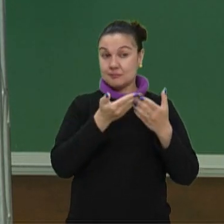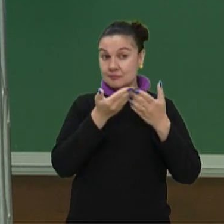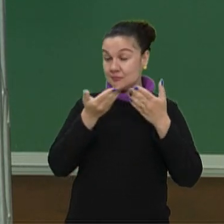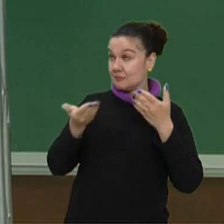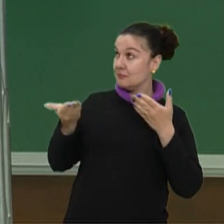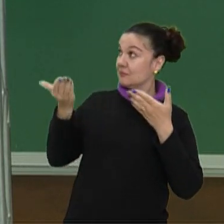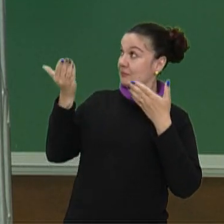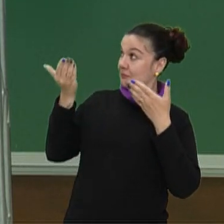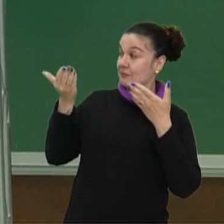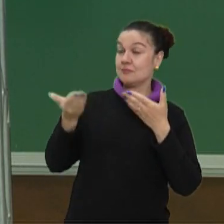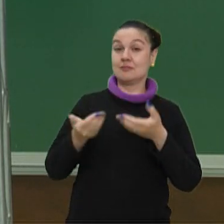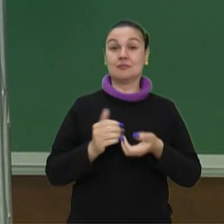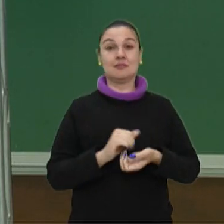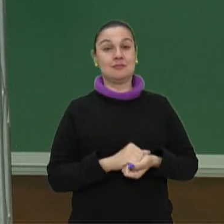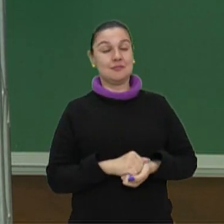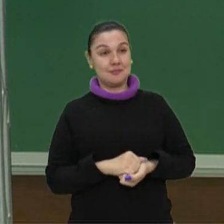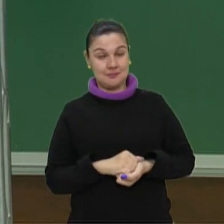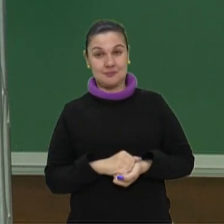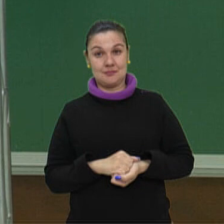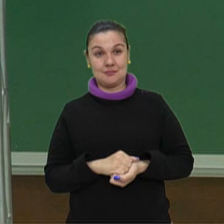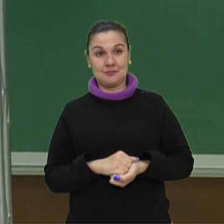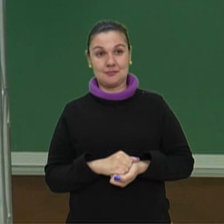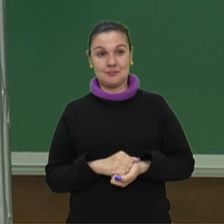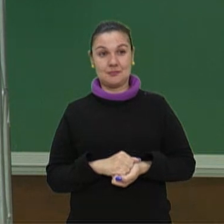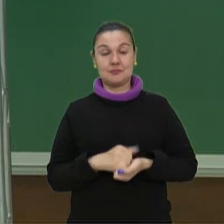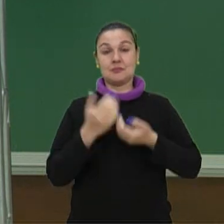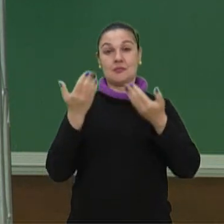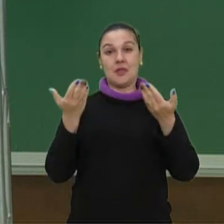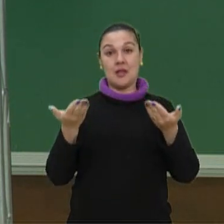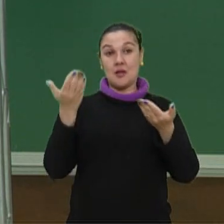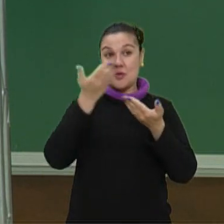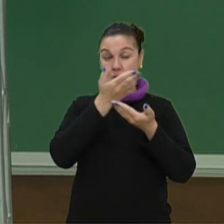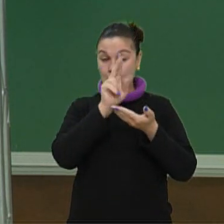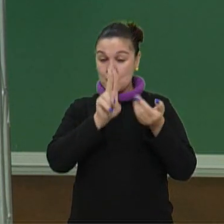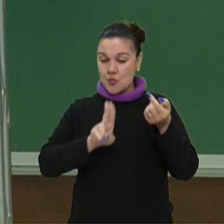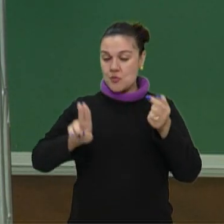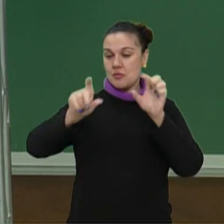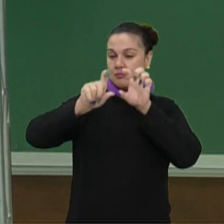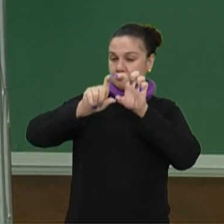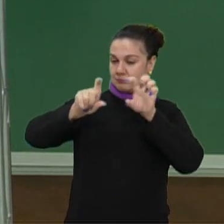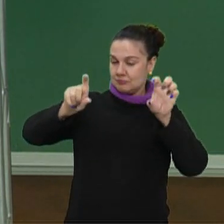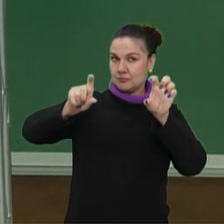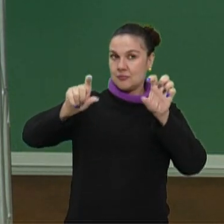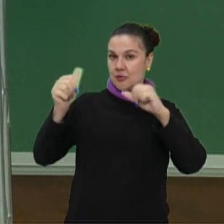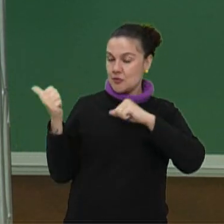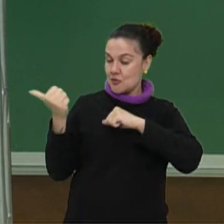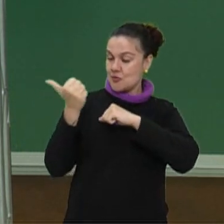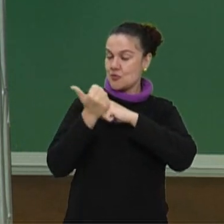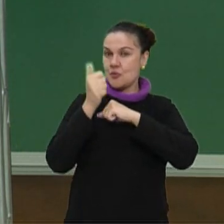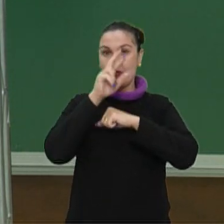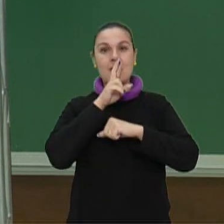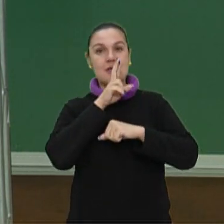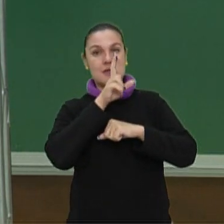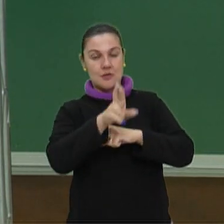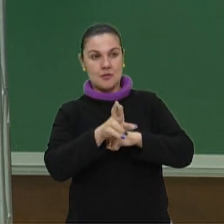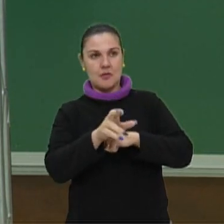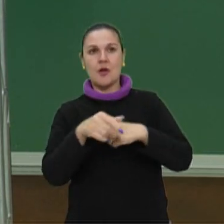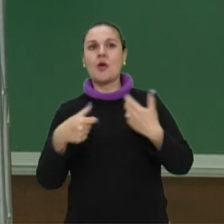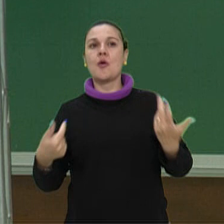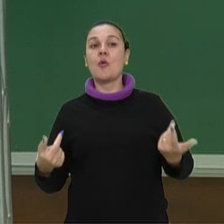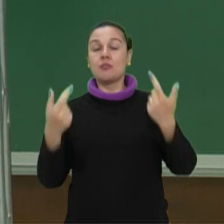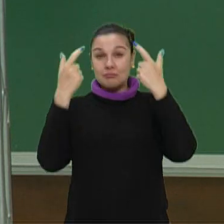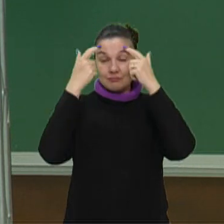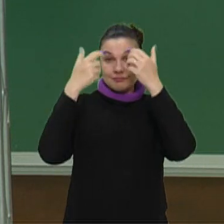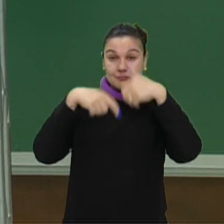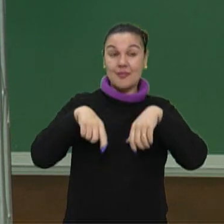ao quadrado mais 2ab mais b ao quadrado, tá? E usando esse produto notável, a gente consegue chegar a esse resultado. Qual que é a